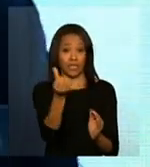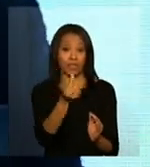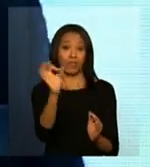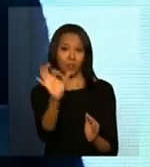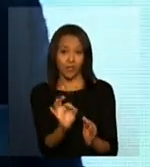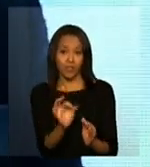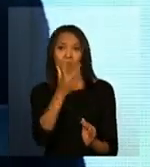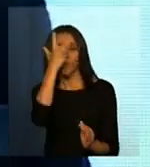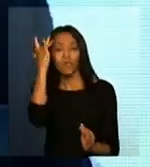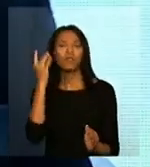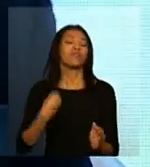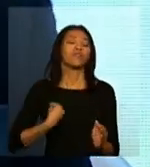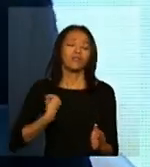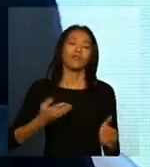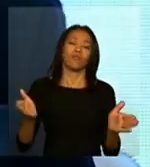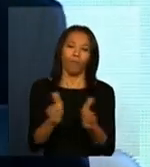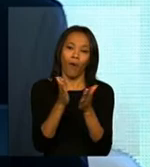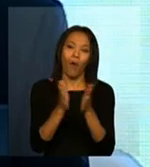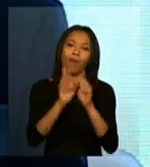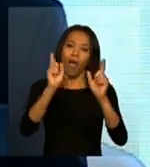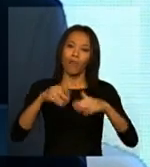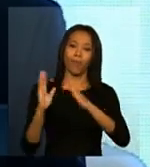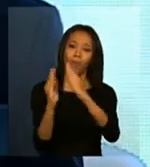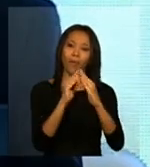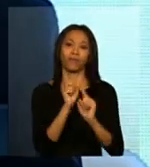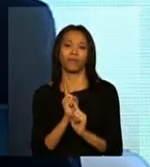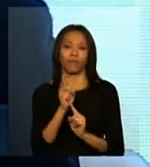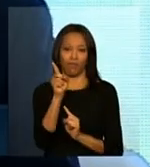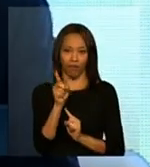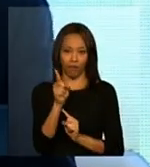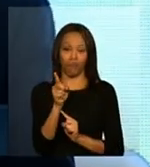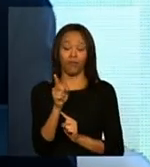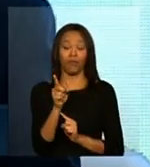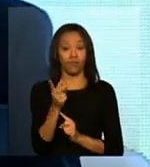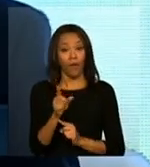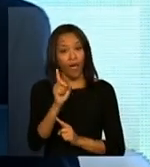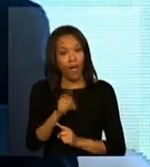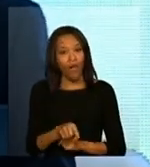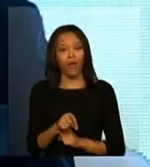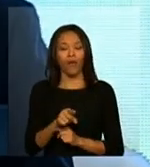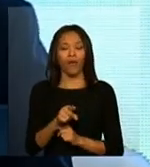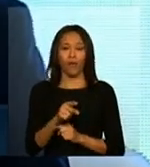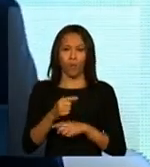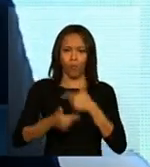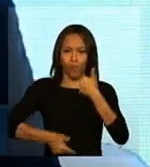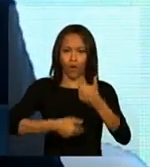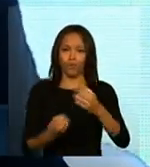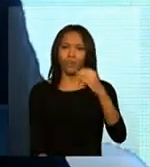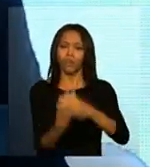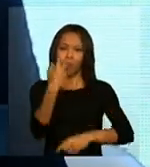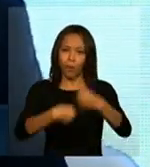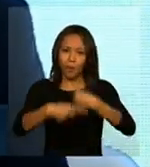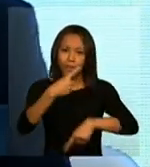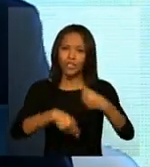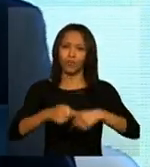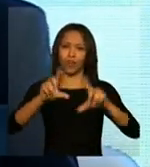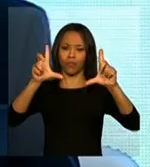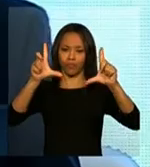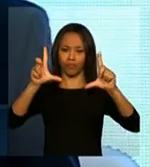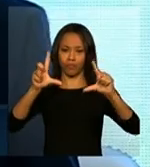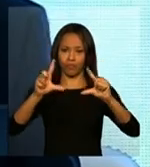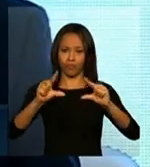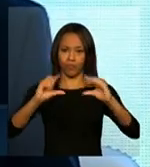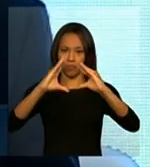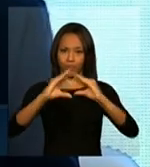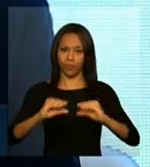também tem servido para fazer uma política de redução das desigualdades regionais. Então, acho que é uma política